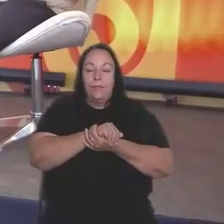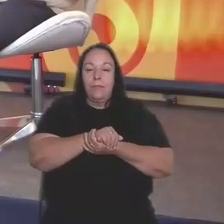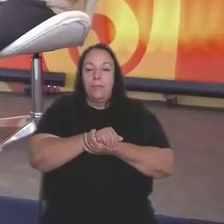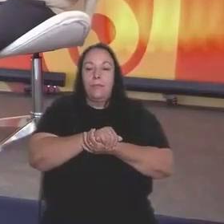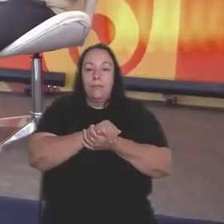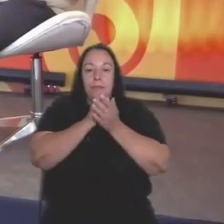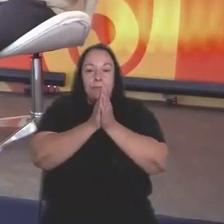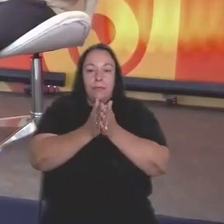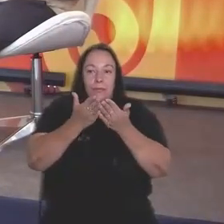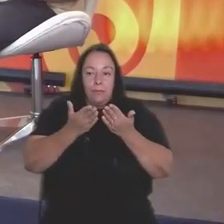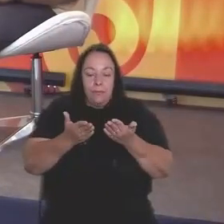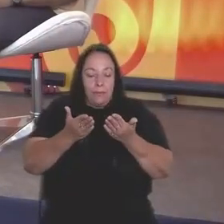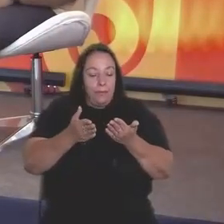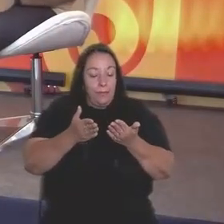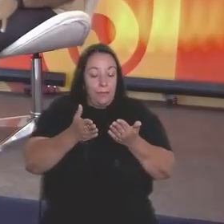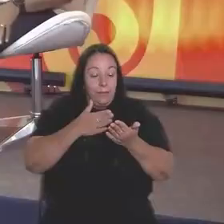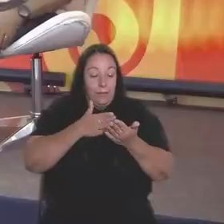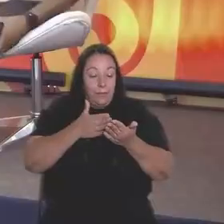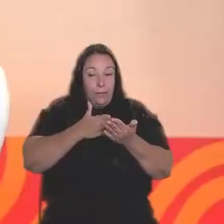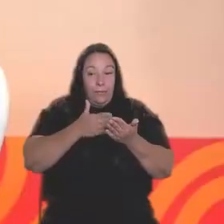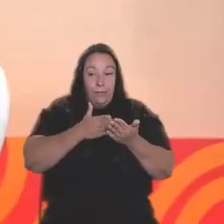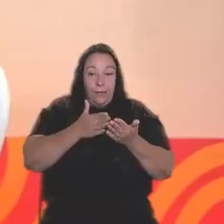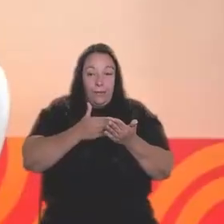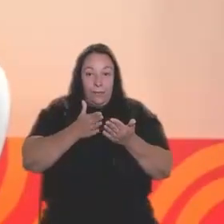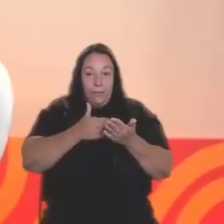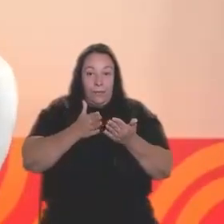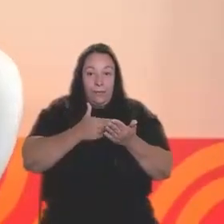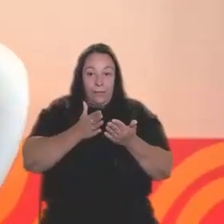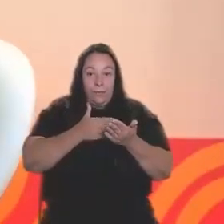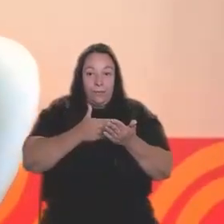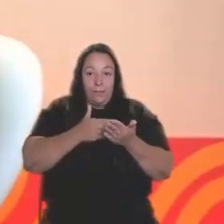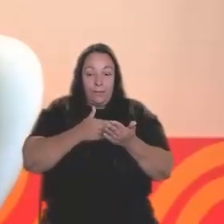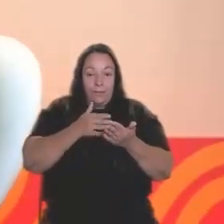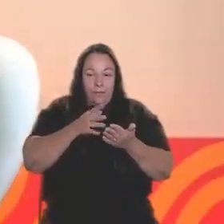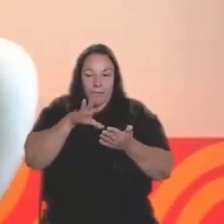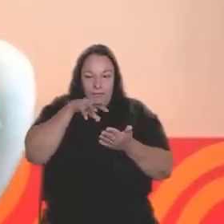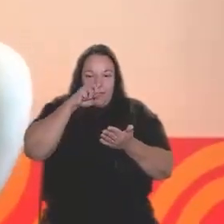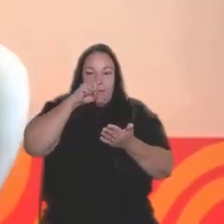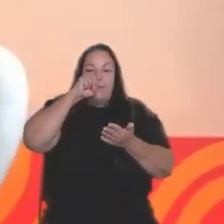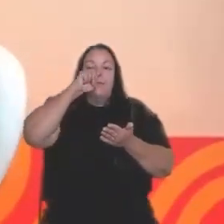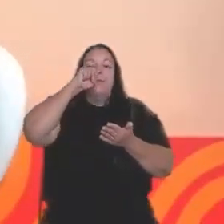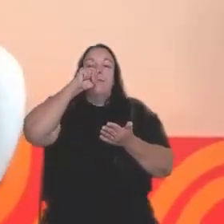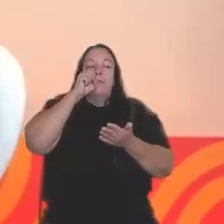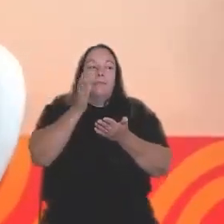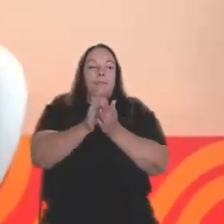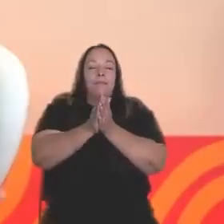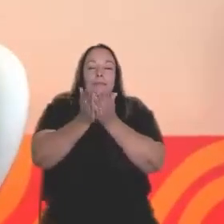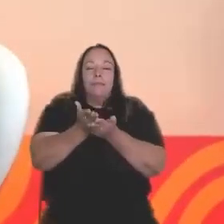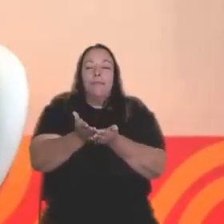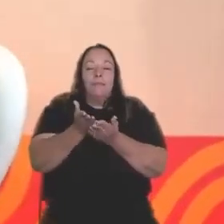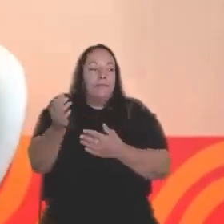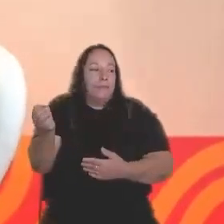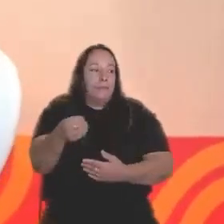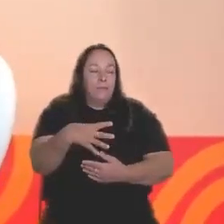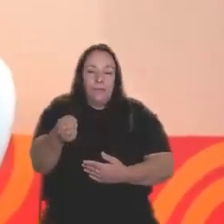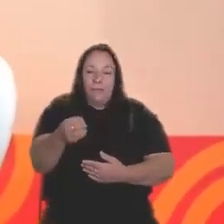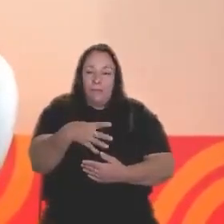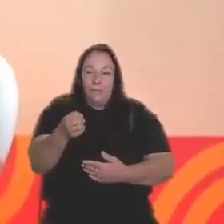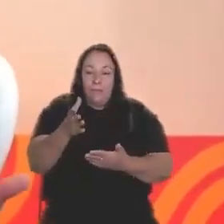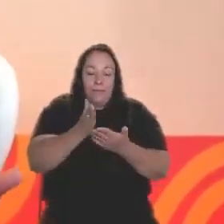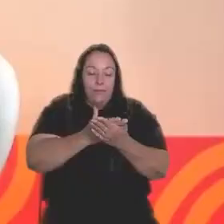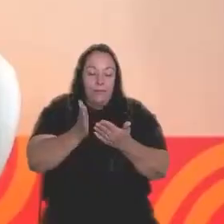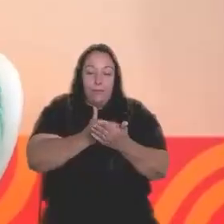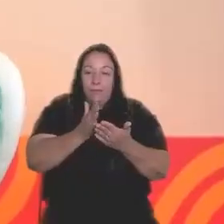e quando eu abri e vi o livro, parece o nascimento de um filho, assim, porque tem aquele cheirinho de livro novo, né? E eu peguei e fui passando as